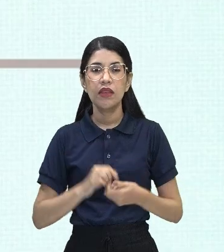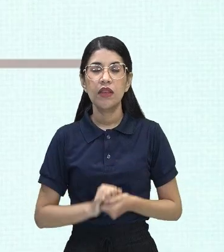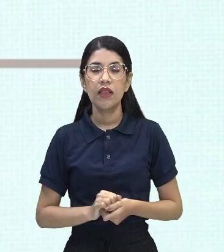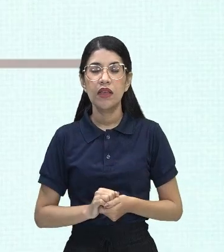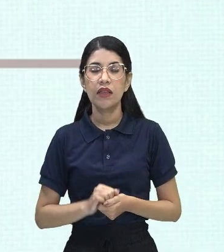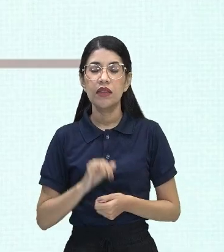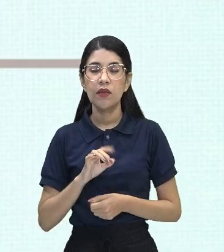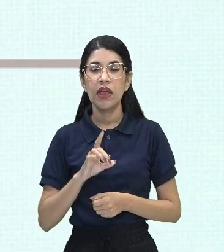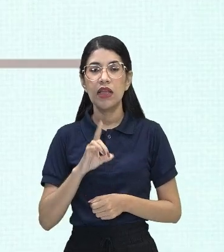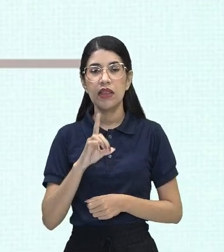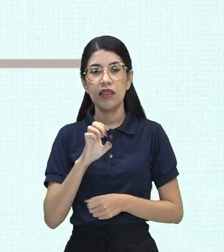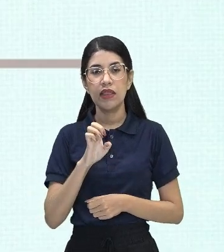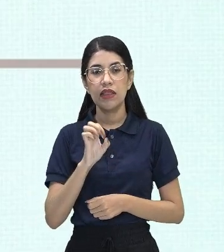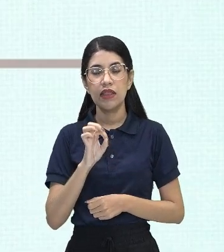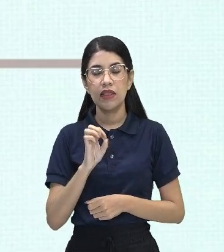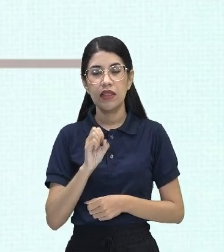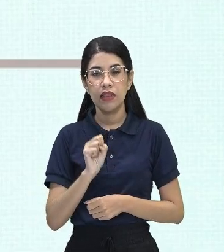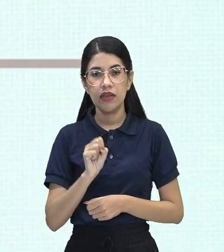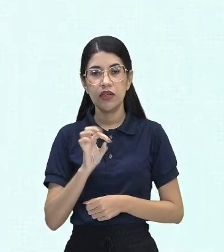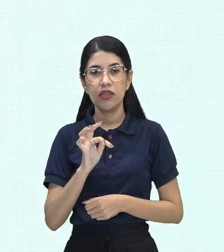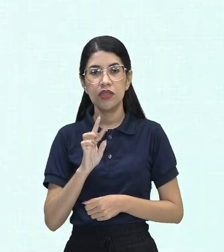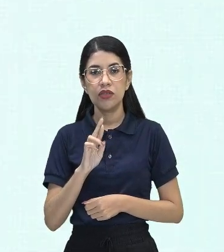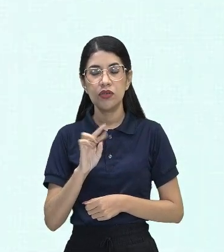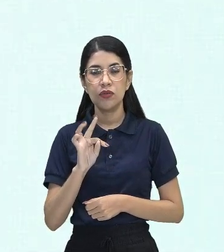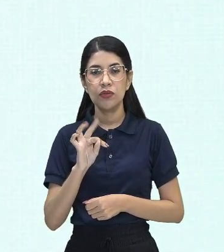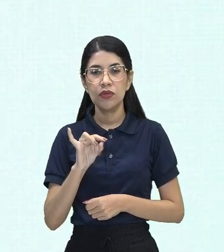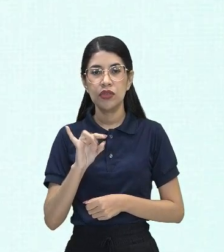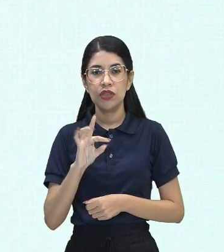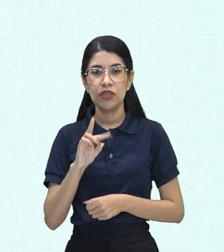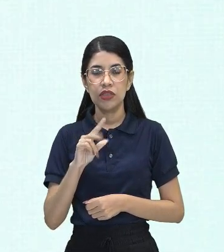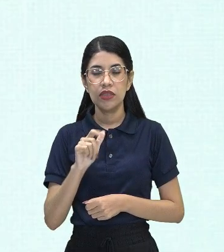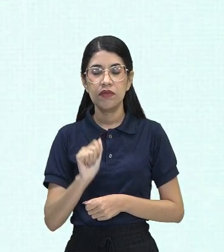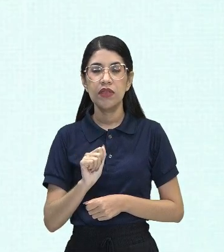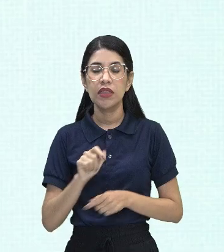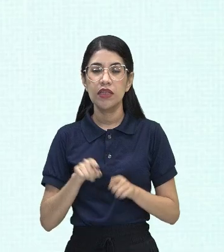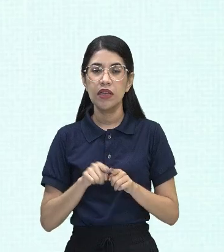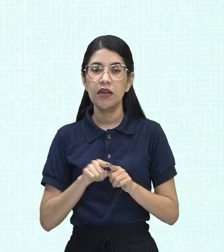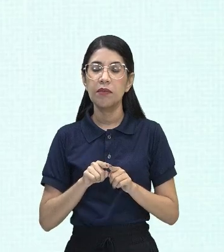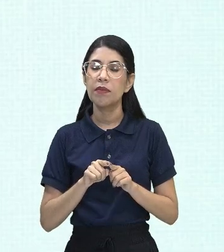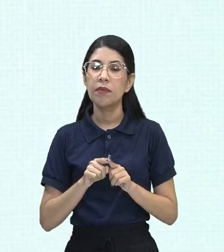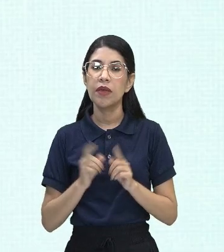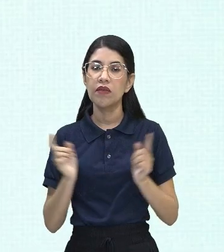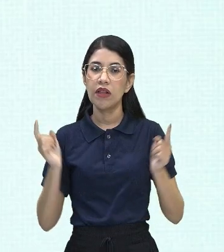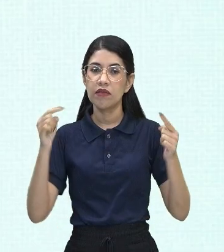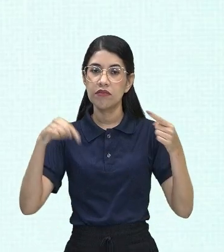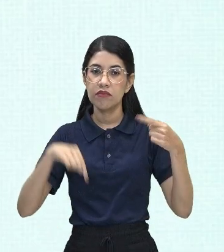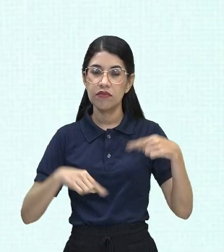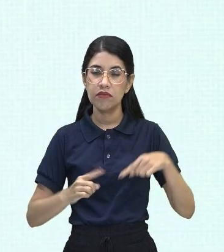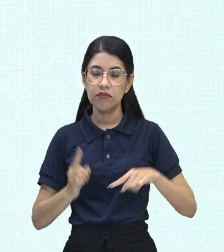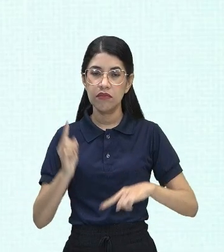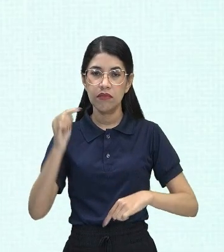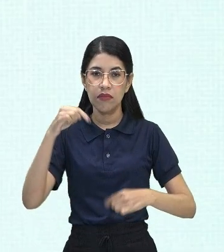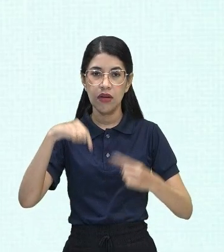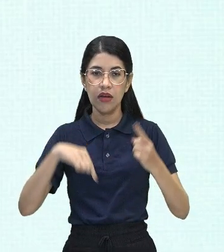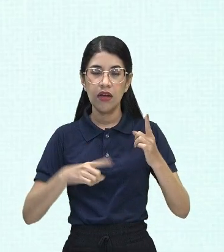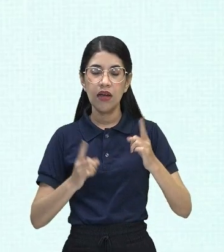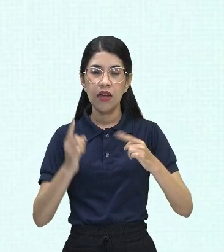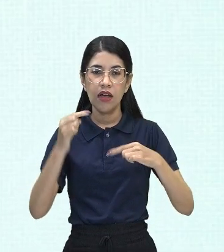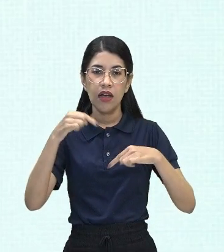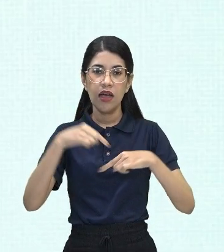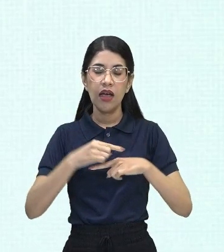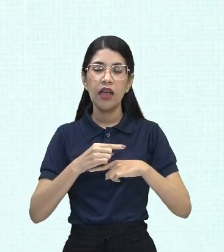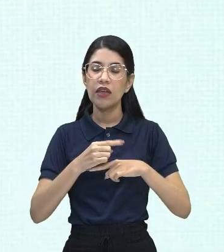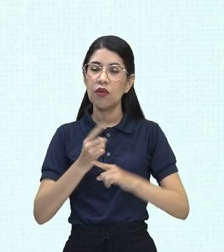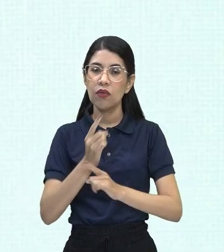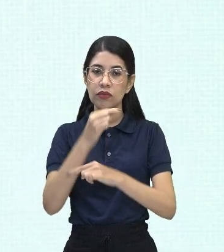interferência destrutiva. Veja que também depois do encontro, cada onda vai seguir o seu caminho normalmente. Veja que elas estão em